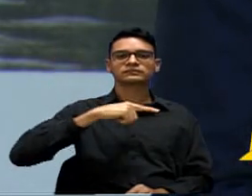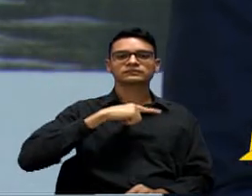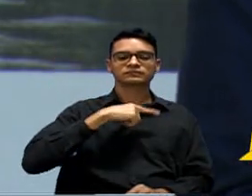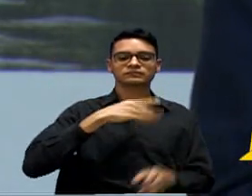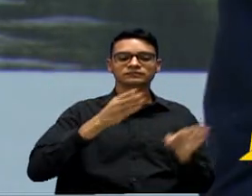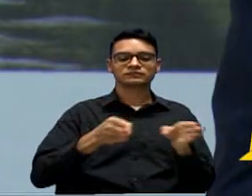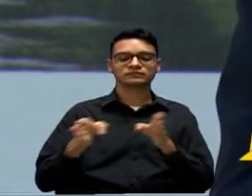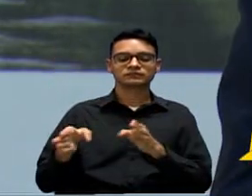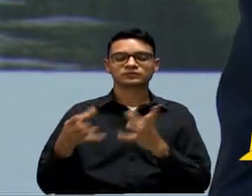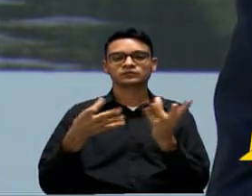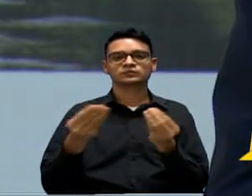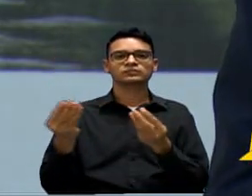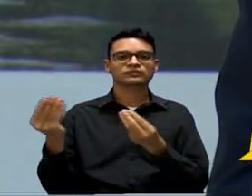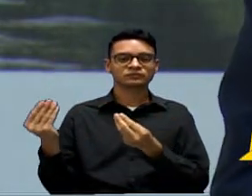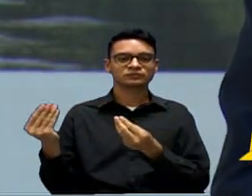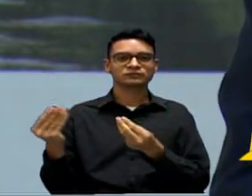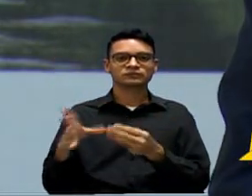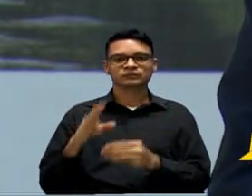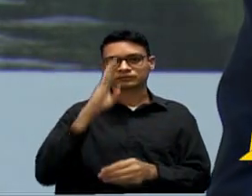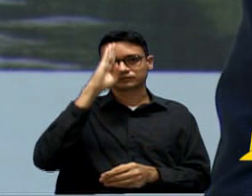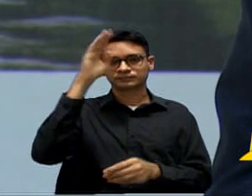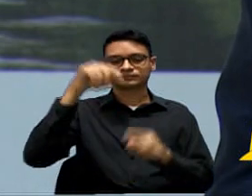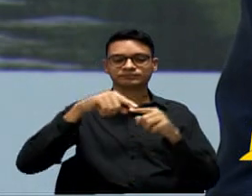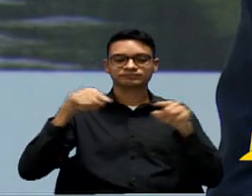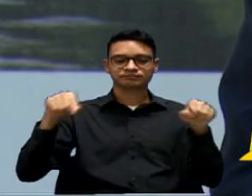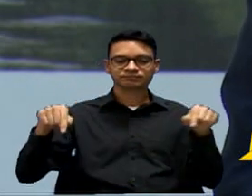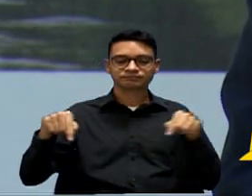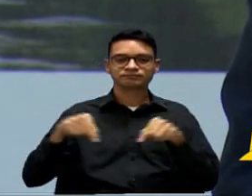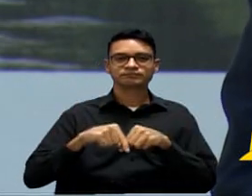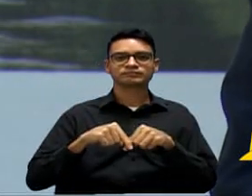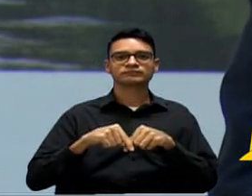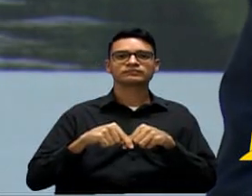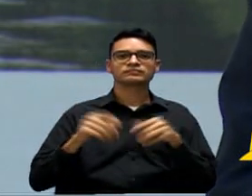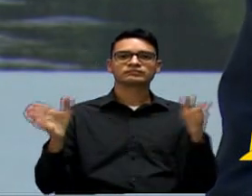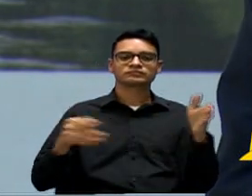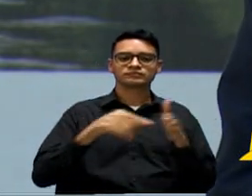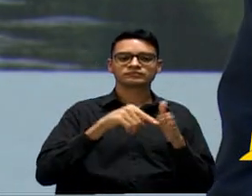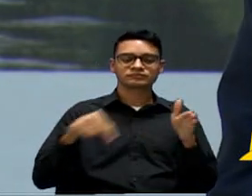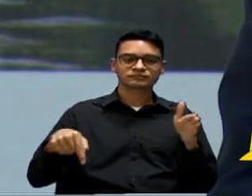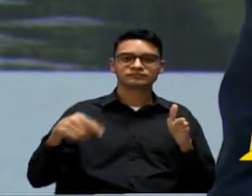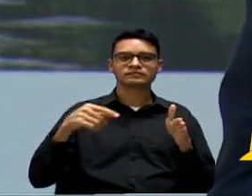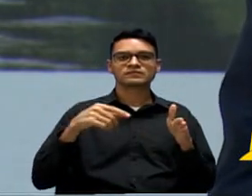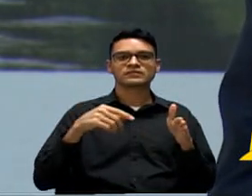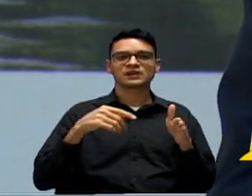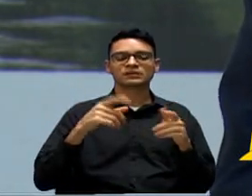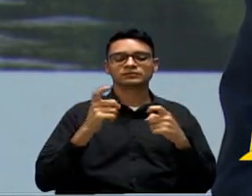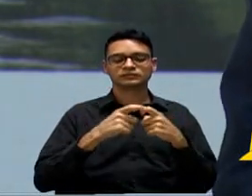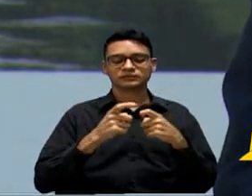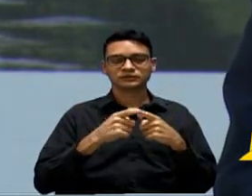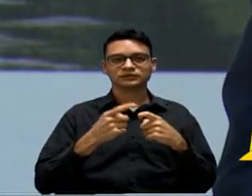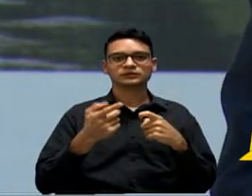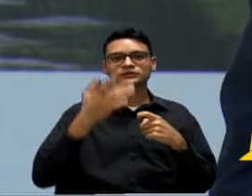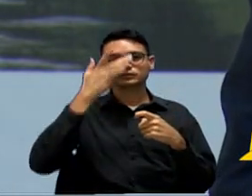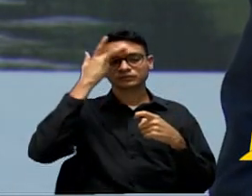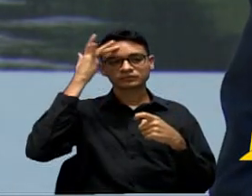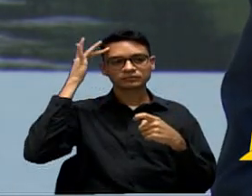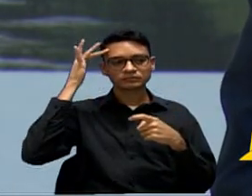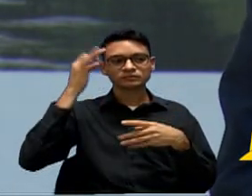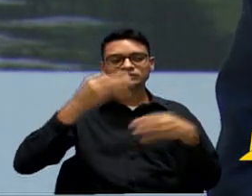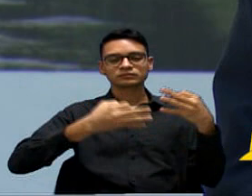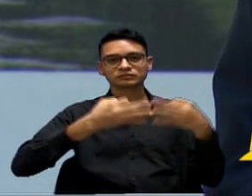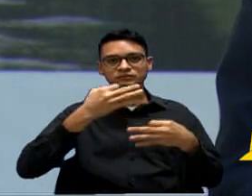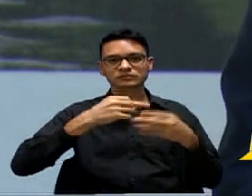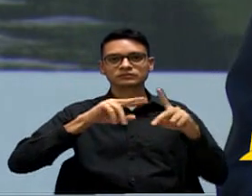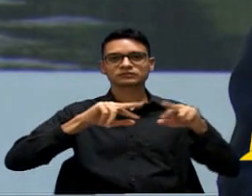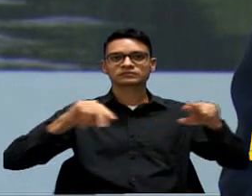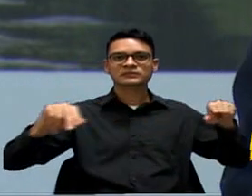várias áreas, principalmente da área da saúde, médico, procurador em especial, que tem altos salários, eles